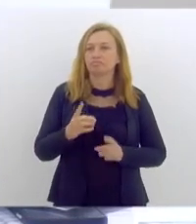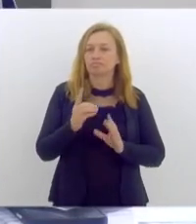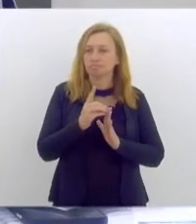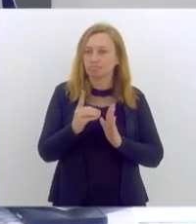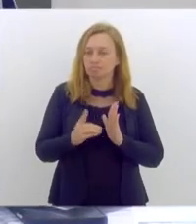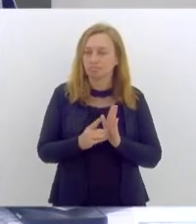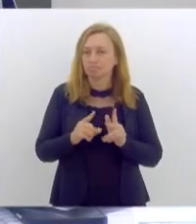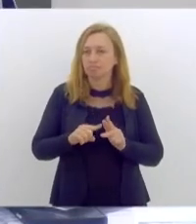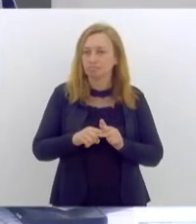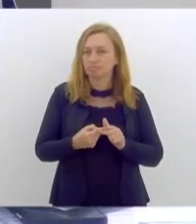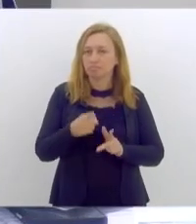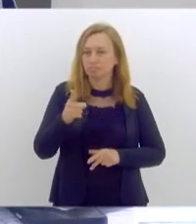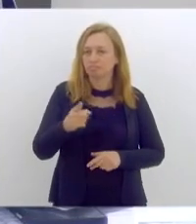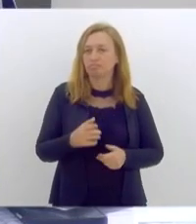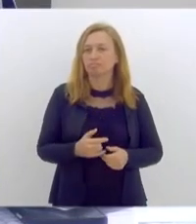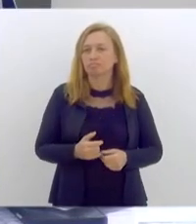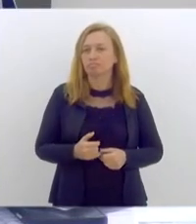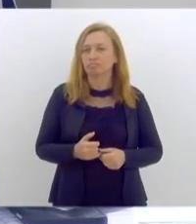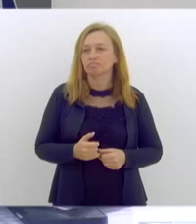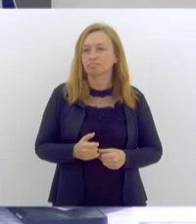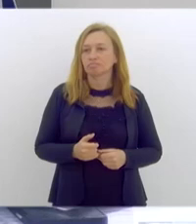acertou lá na emenda